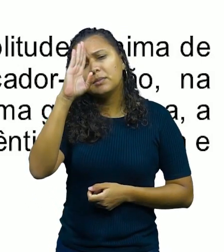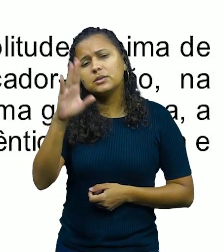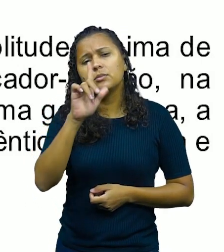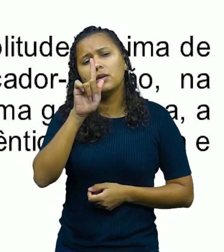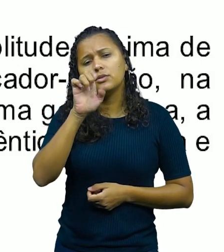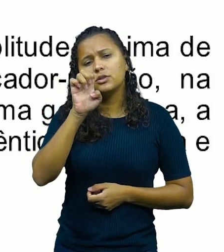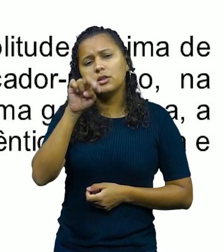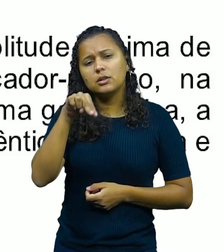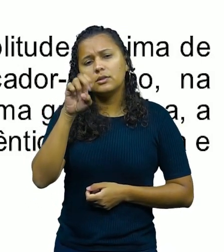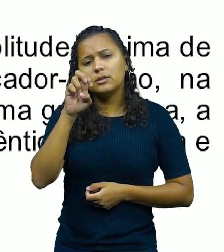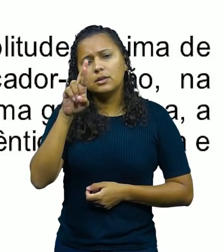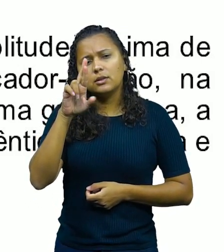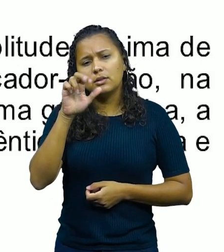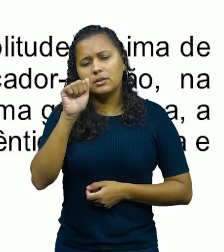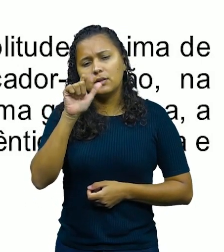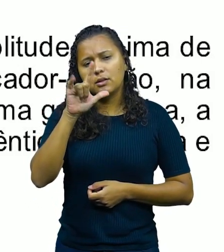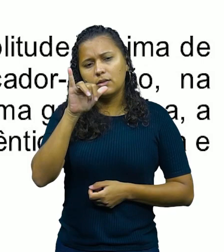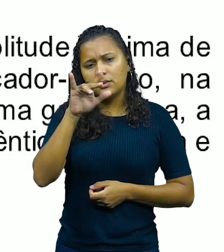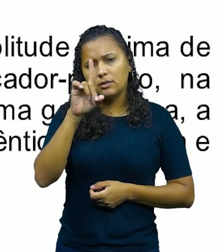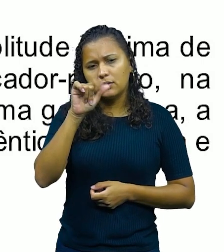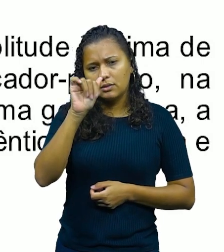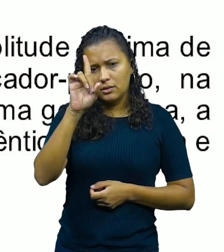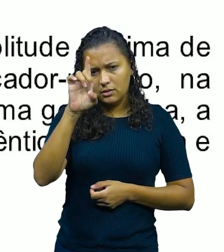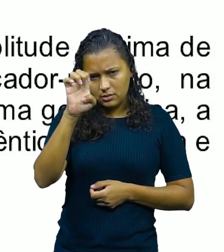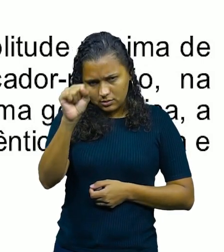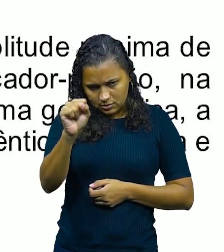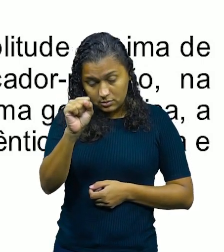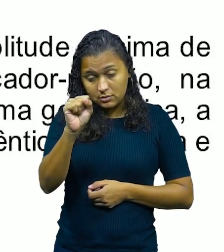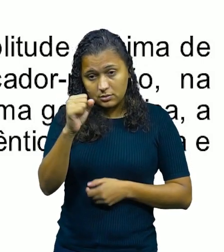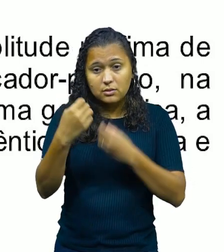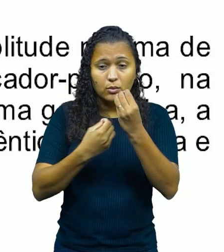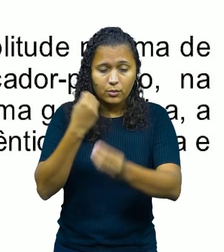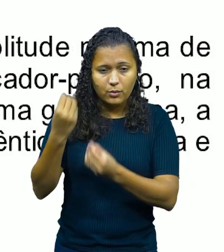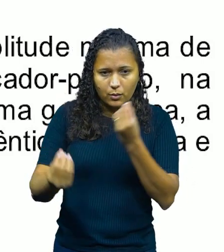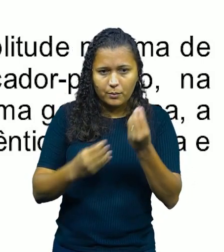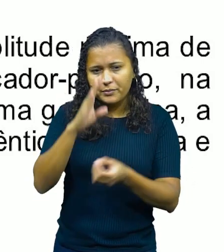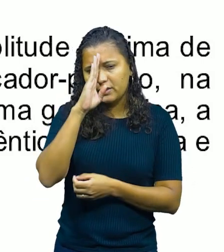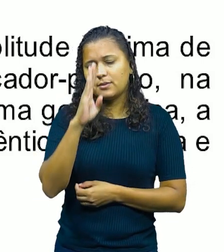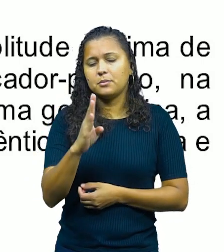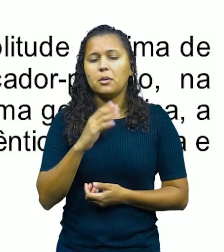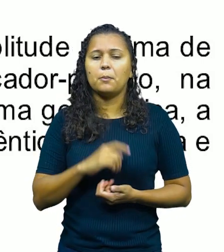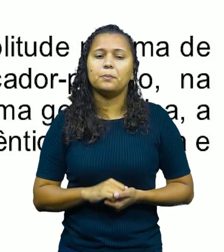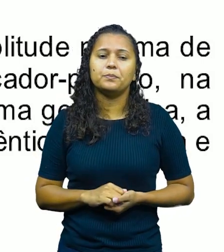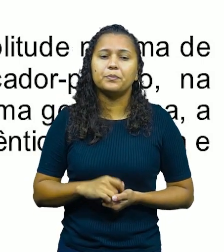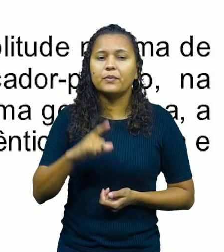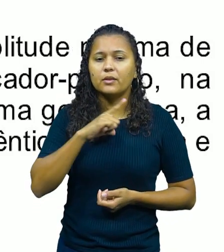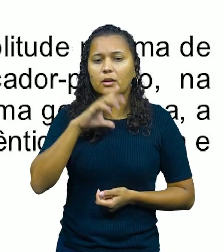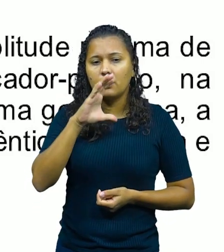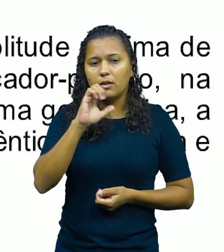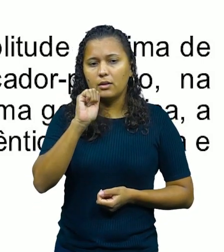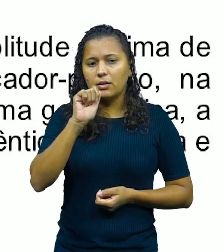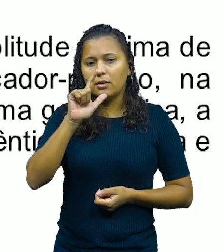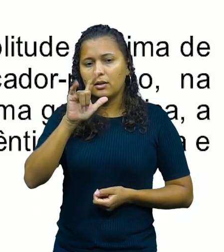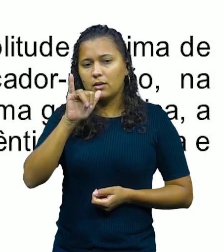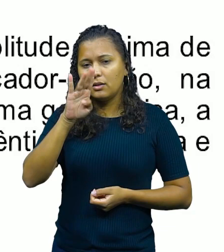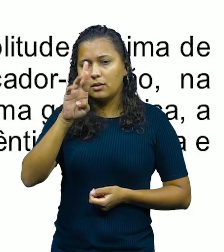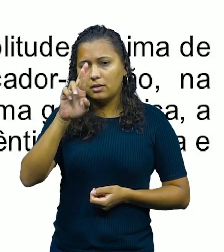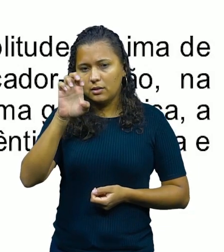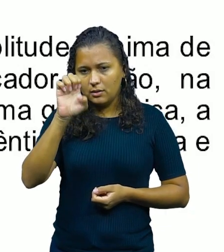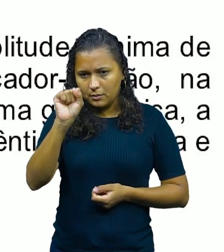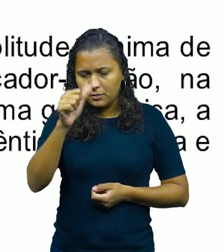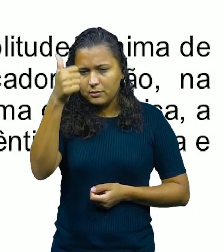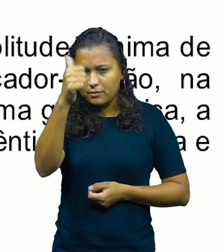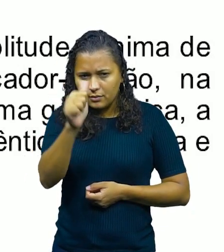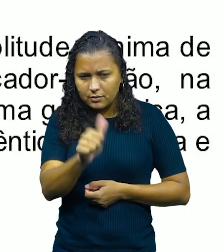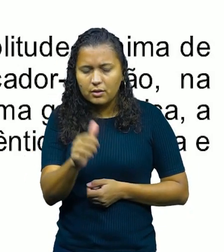principais generalidades, né? Ou melhor, adentrando, né, sobre o assunto de controle de aparelhos verificadores. Os calibres com limites e os